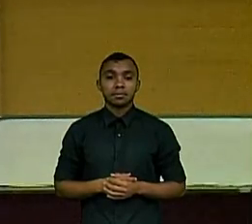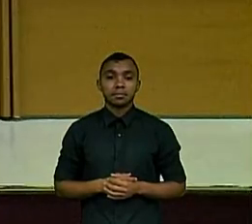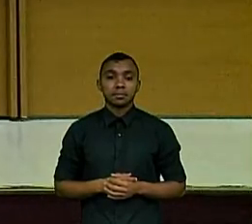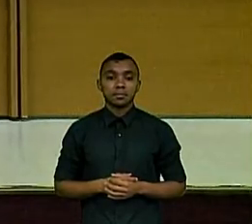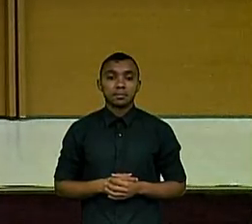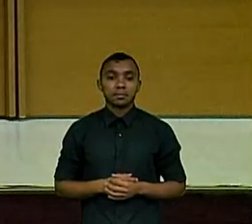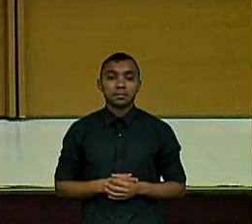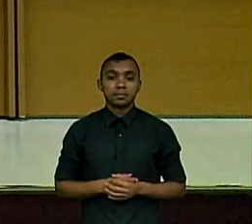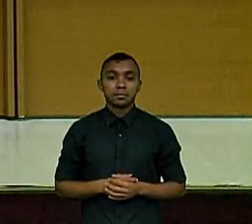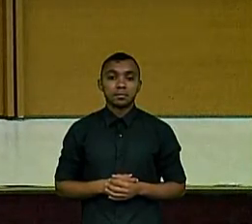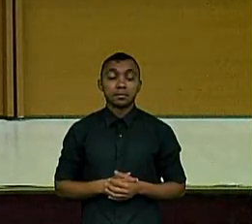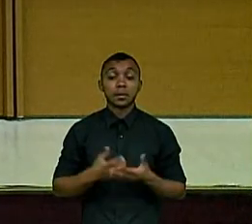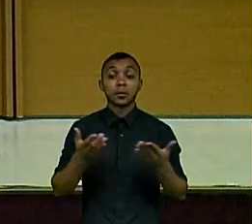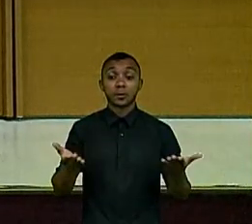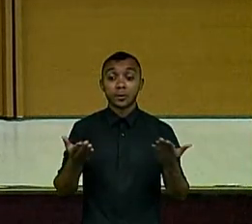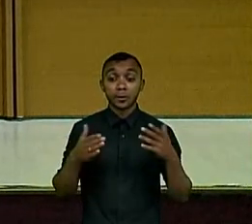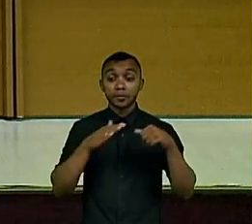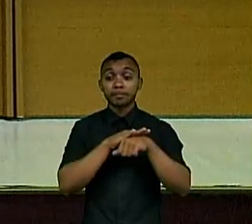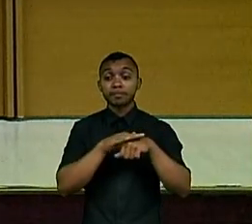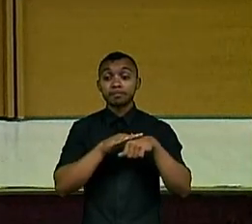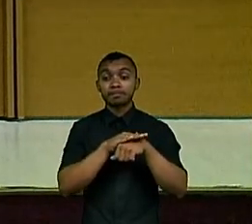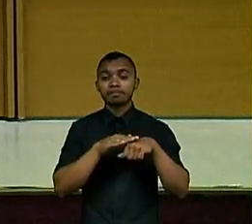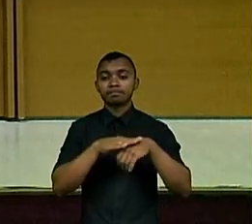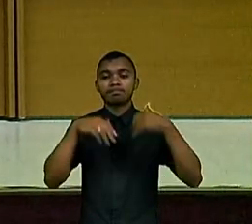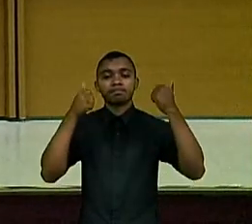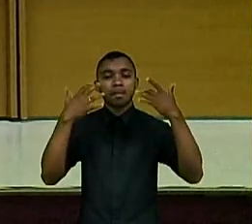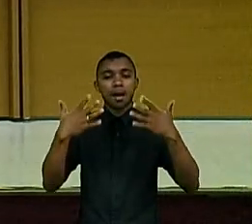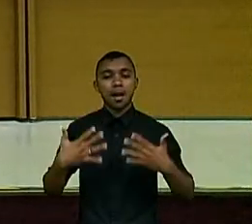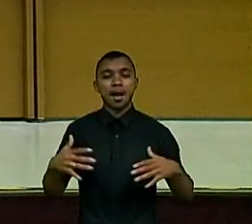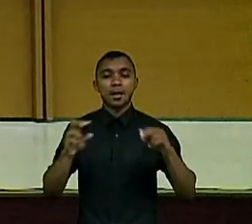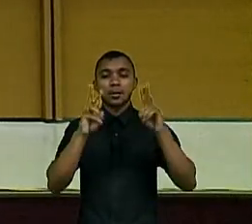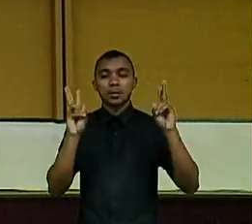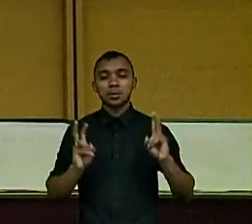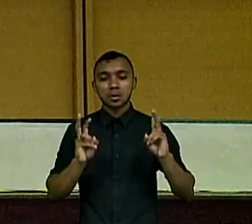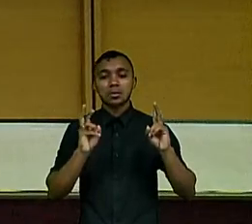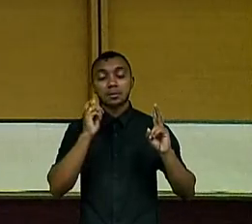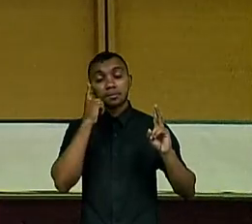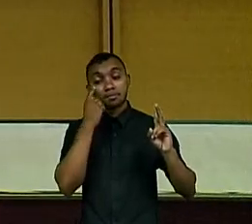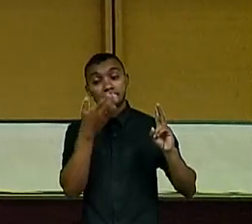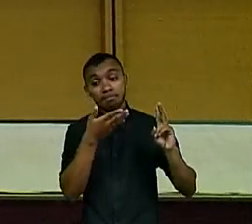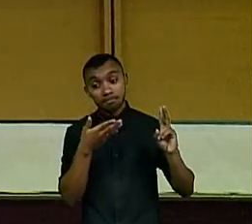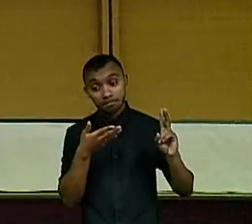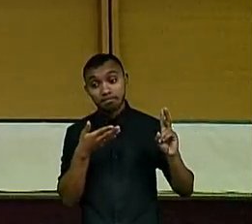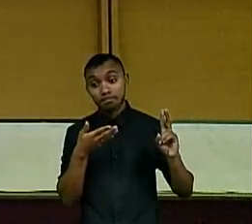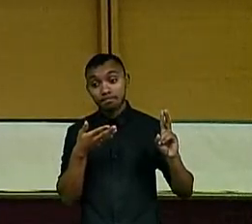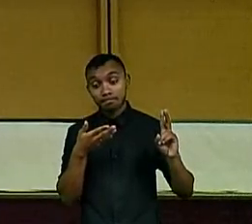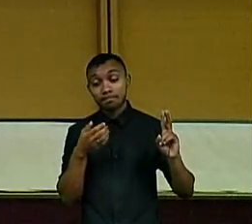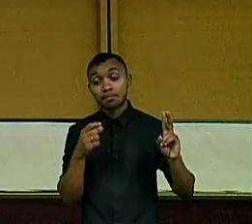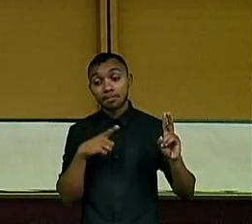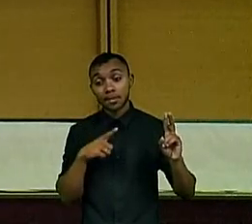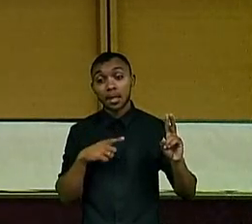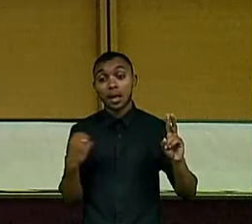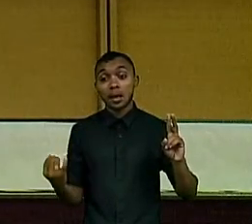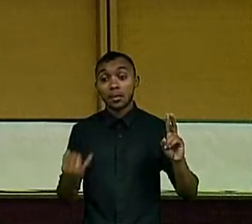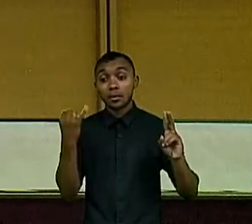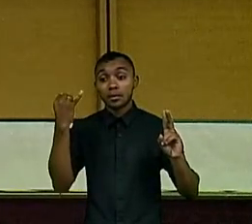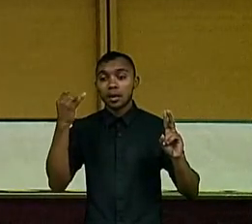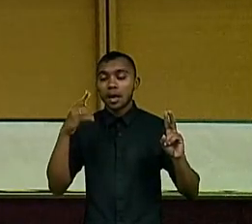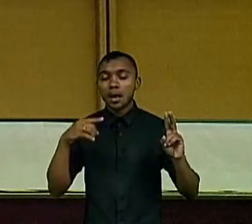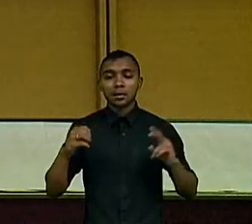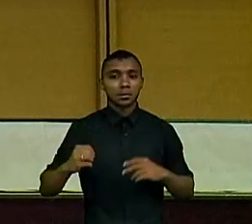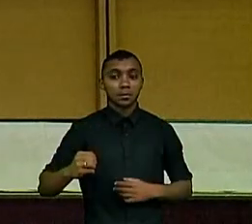bom hoje nós vamos falar de um assunto que ele é muito relevante que ele é mais atual